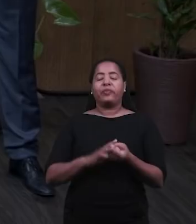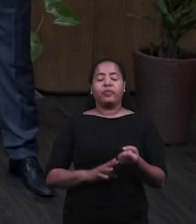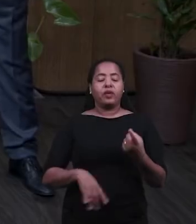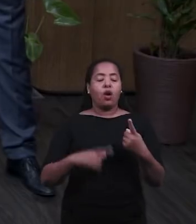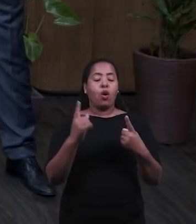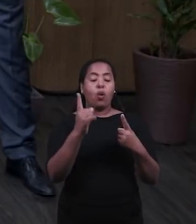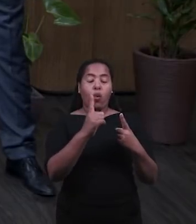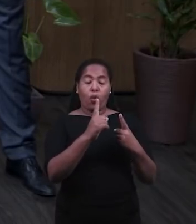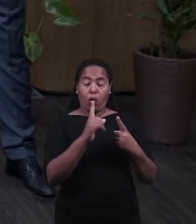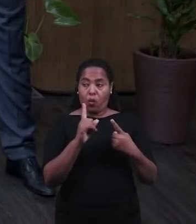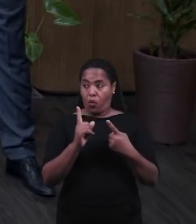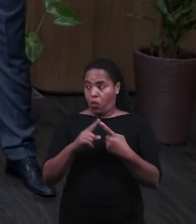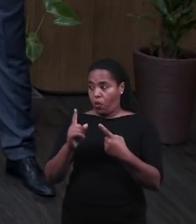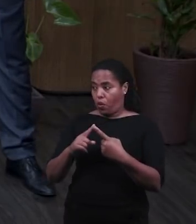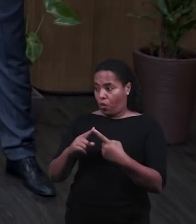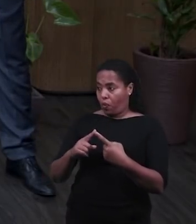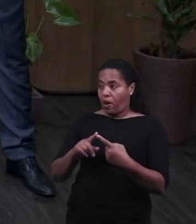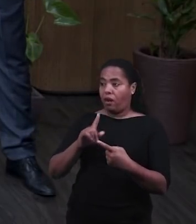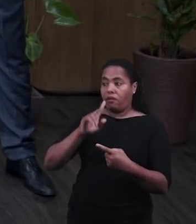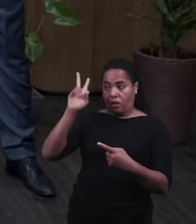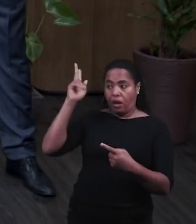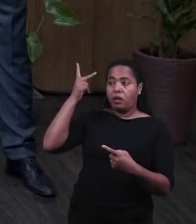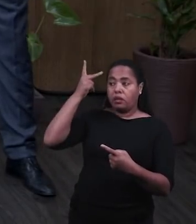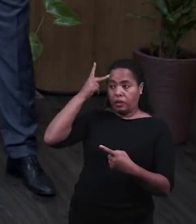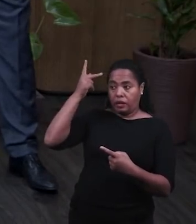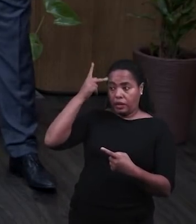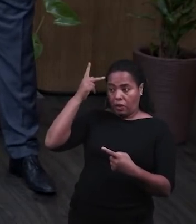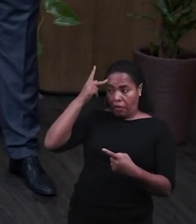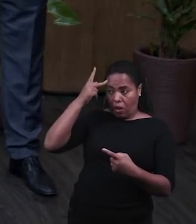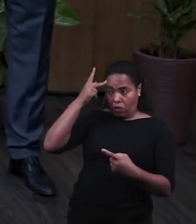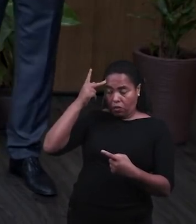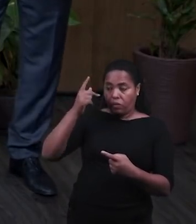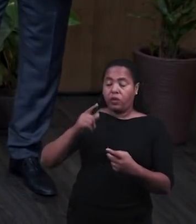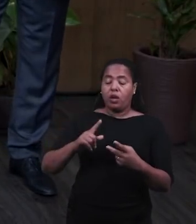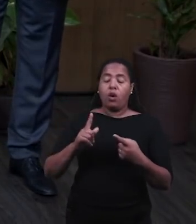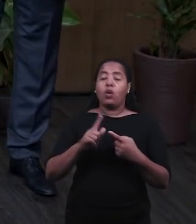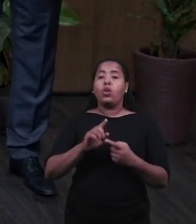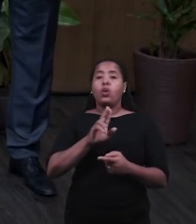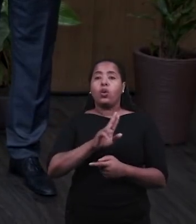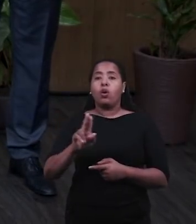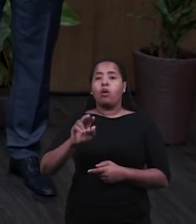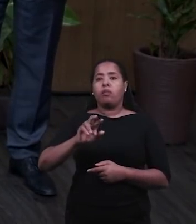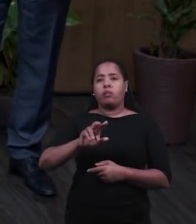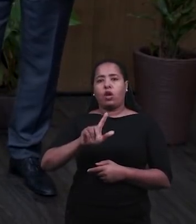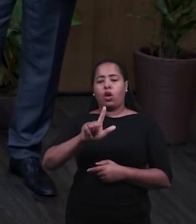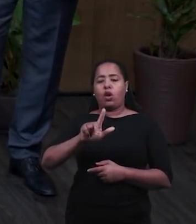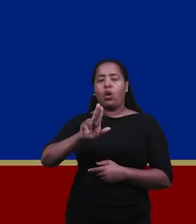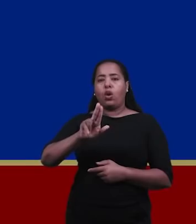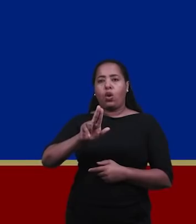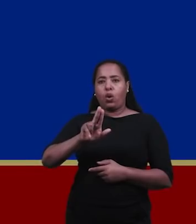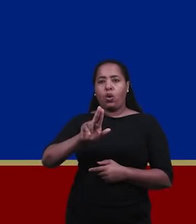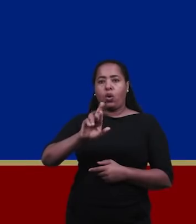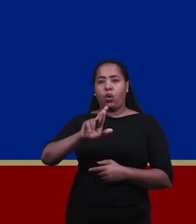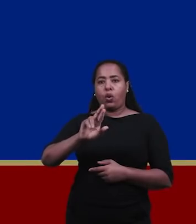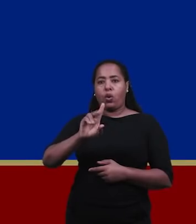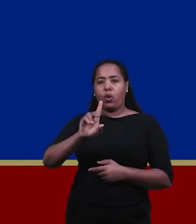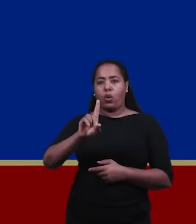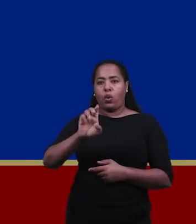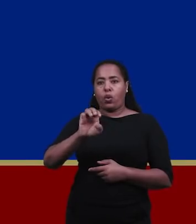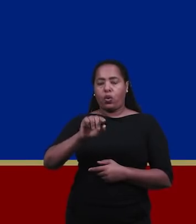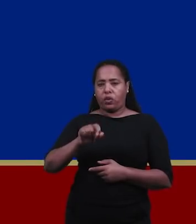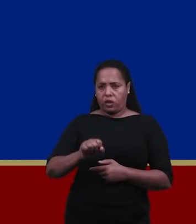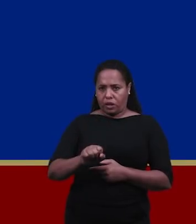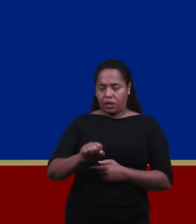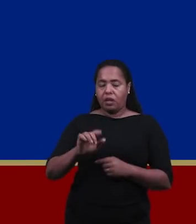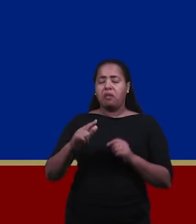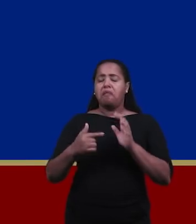delas veio de São Paulo, capital, e foi enviada por Lourdes Malveira, dizendo: o programa nos tem